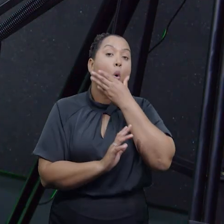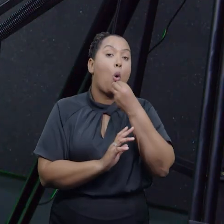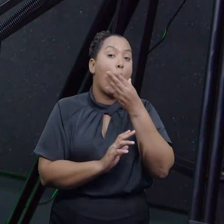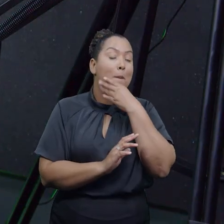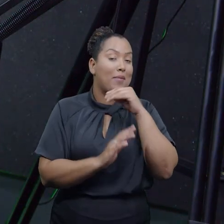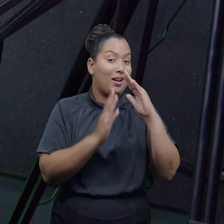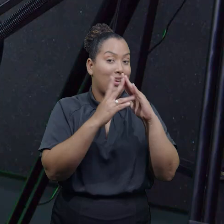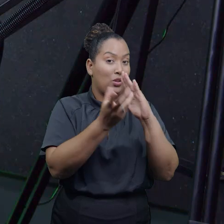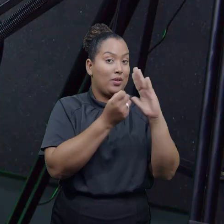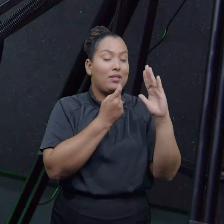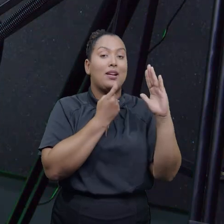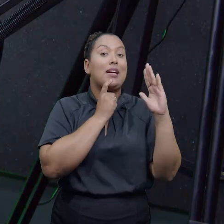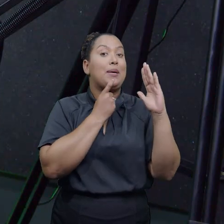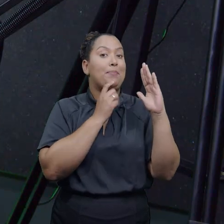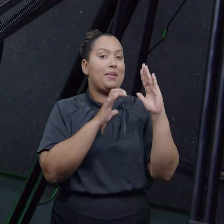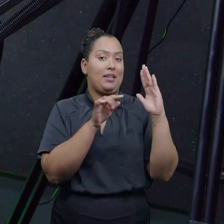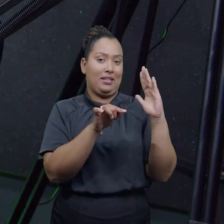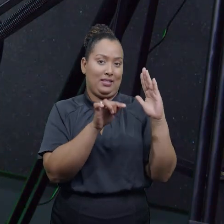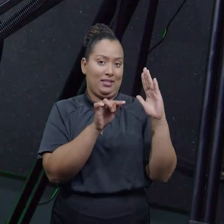em Campinas.